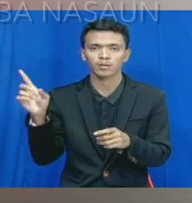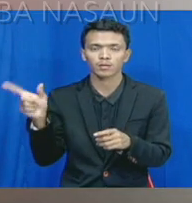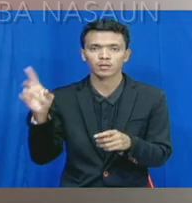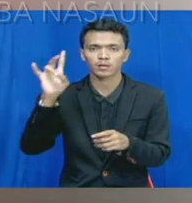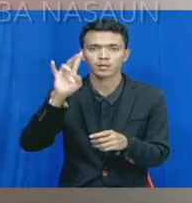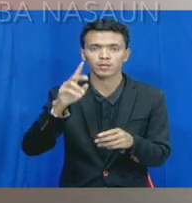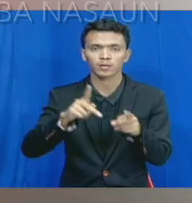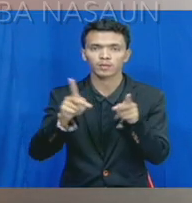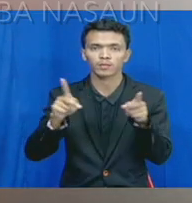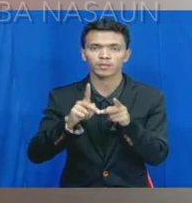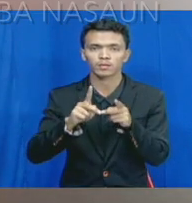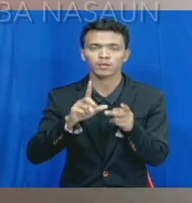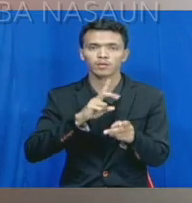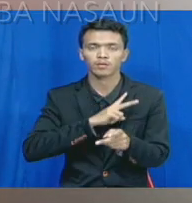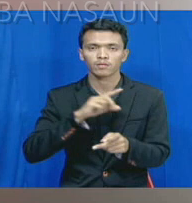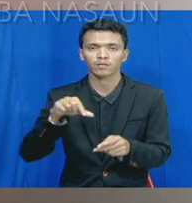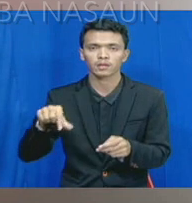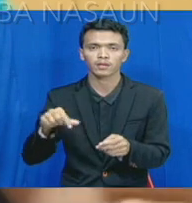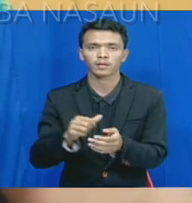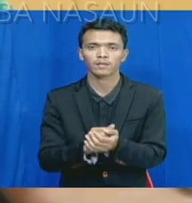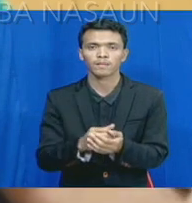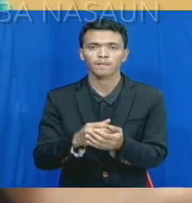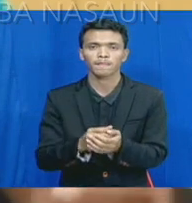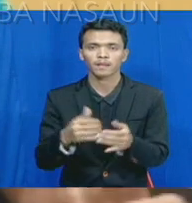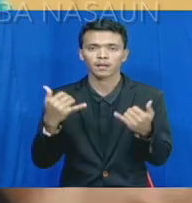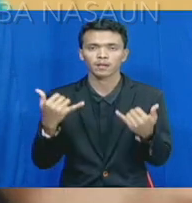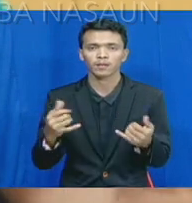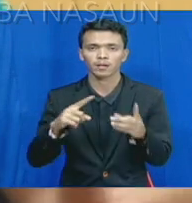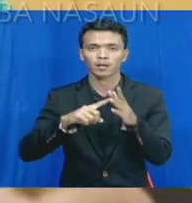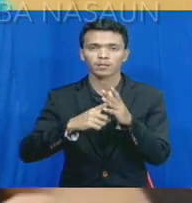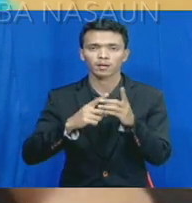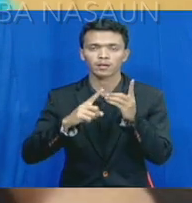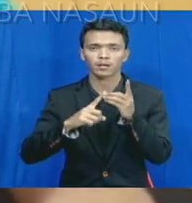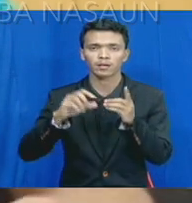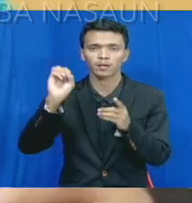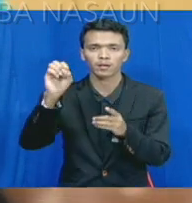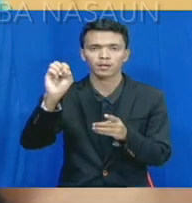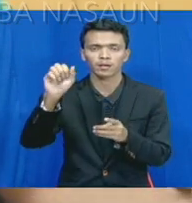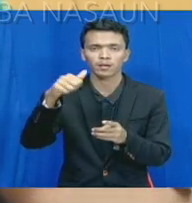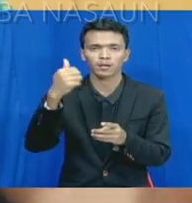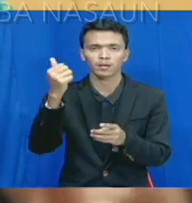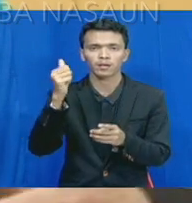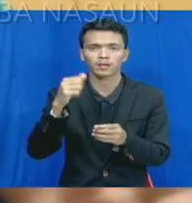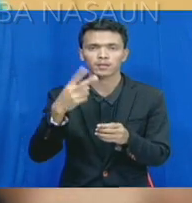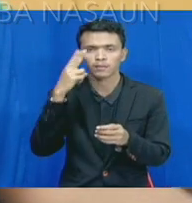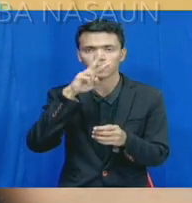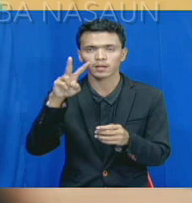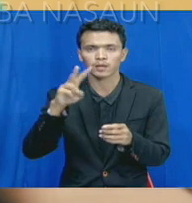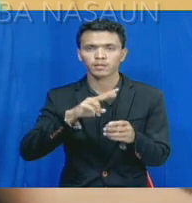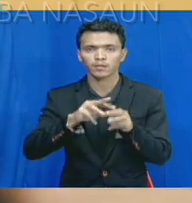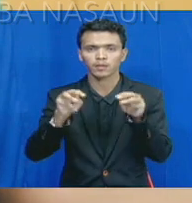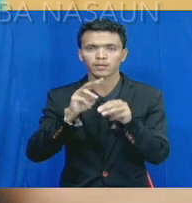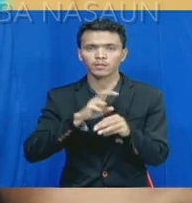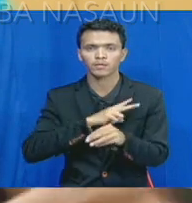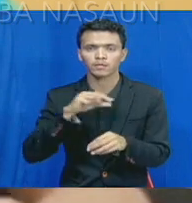posto administrativo Bikeke. Ihe de 9 ou de 10 anos, a socialização ihe munisipu Bikeke, socialização